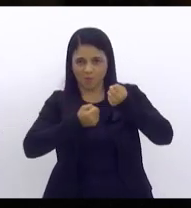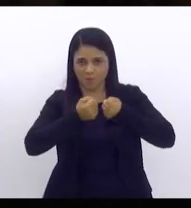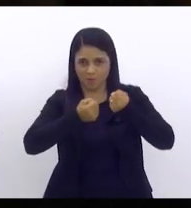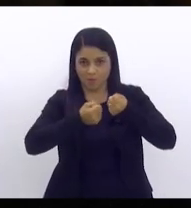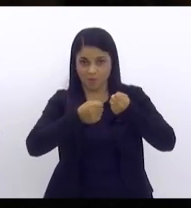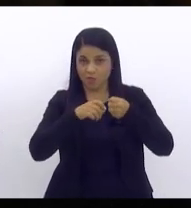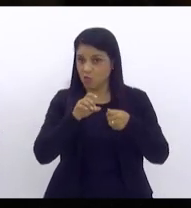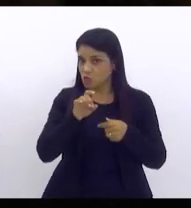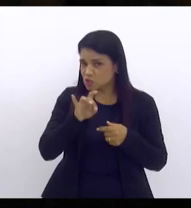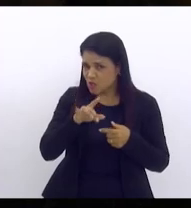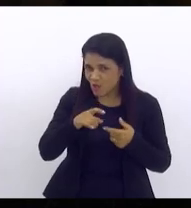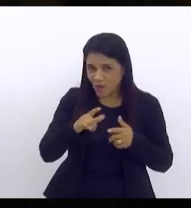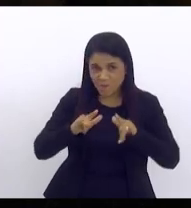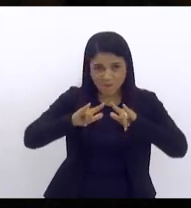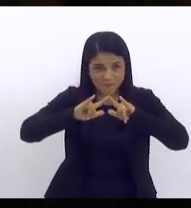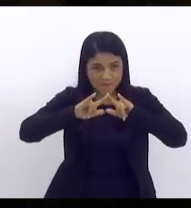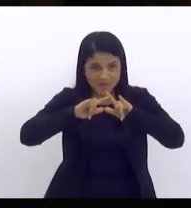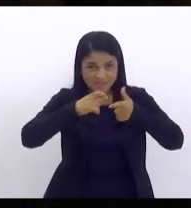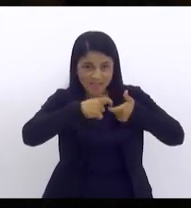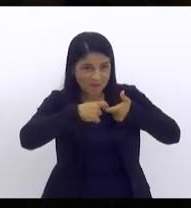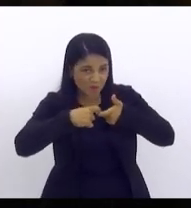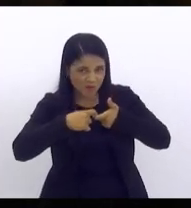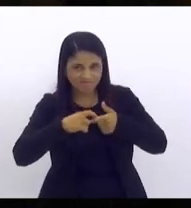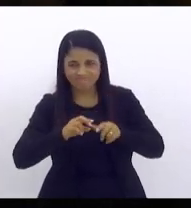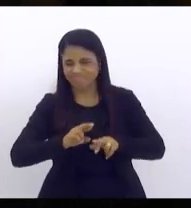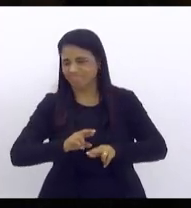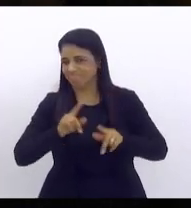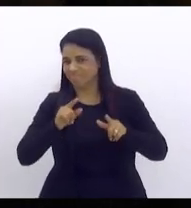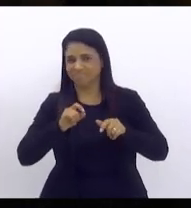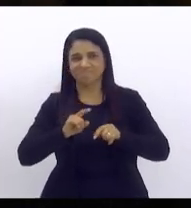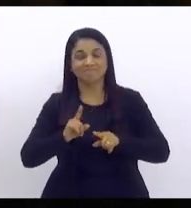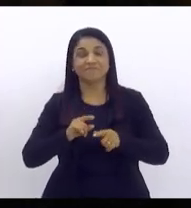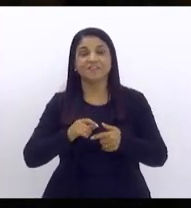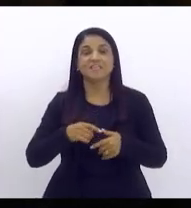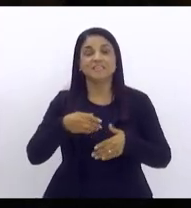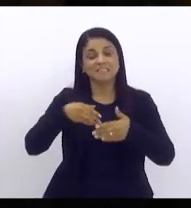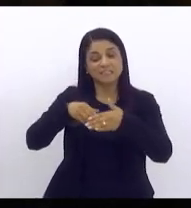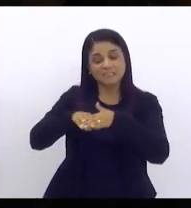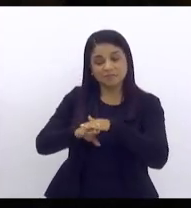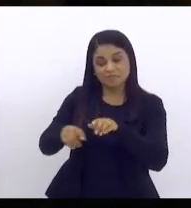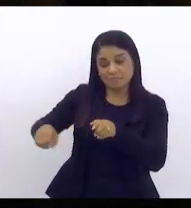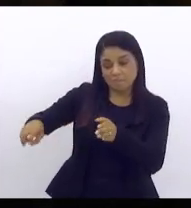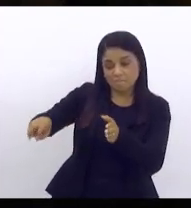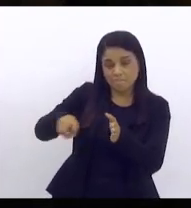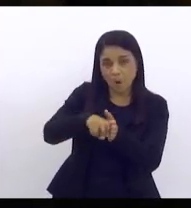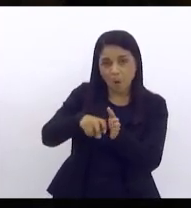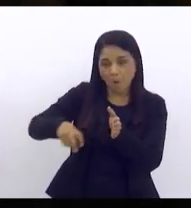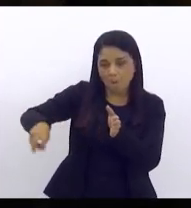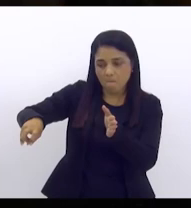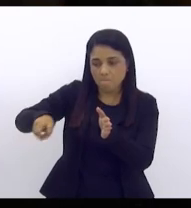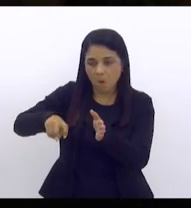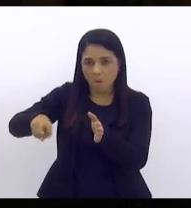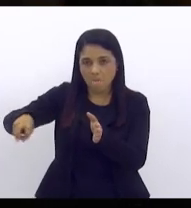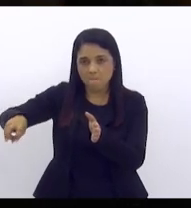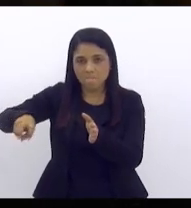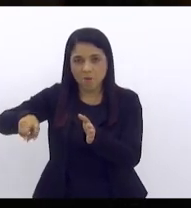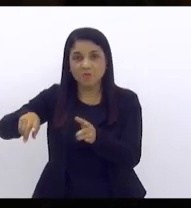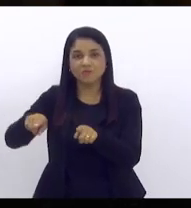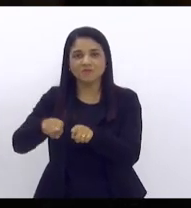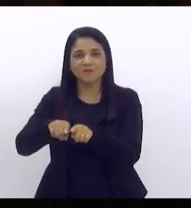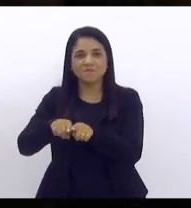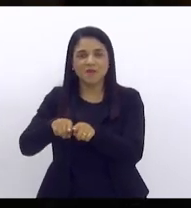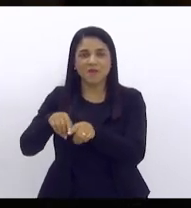dos reboques, é dos reboques e dos depósitos. É dos reboques, dos depósitos,